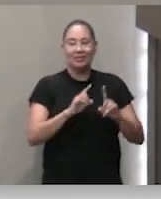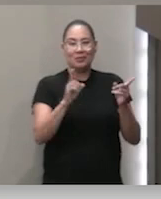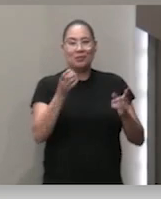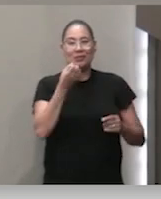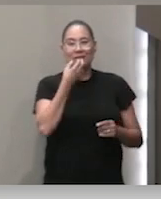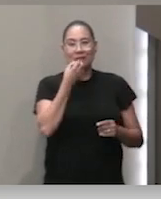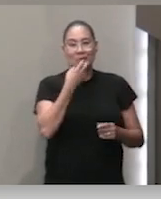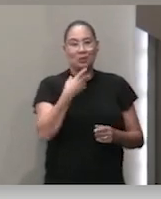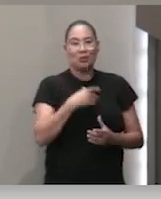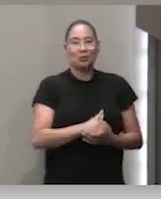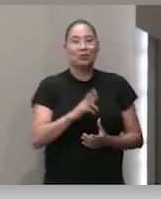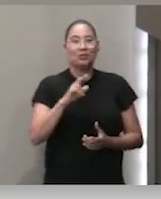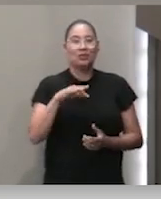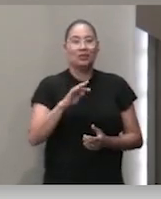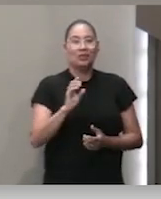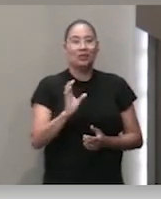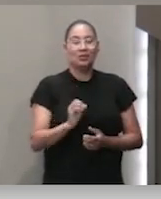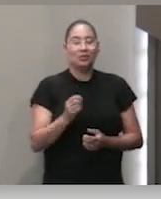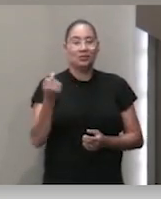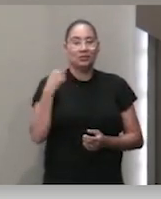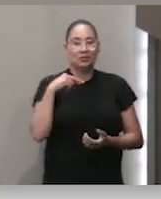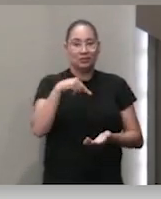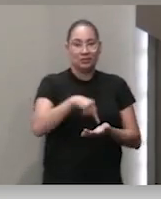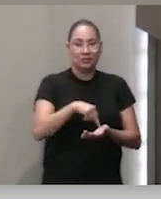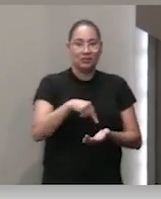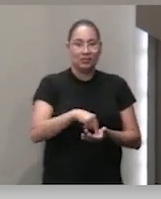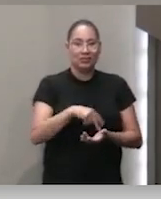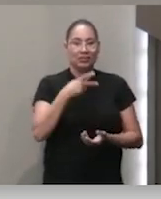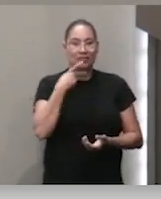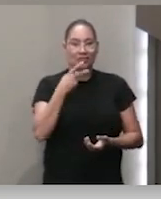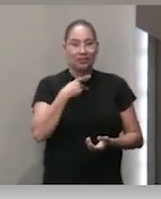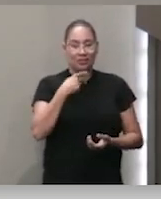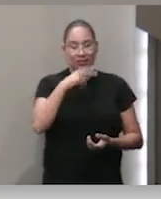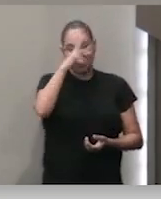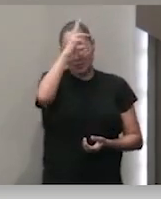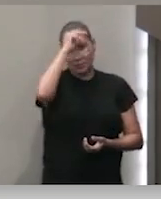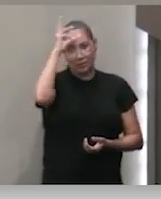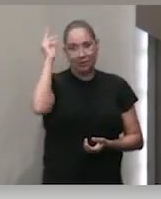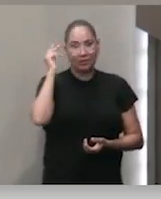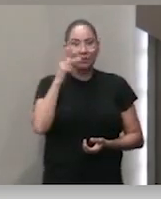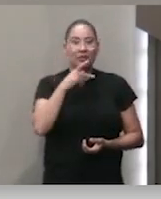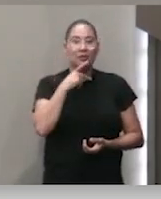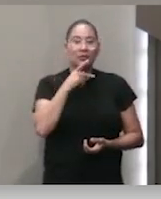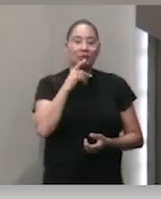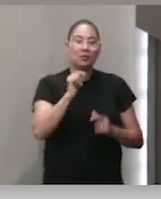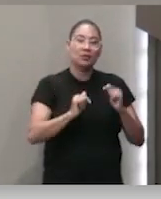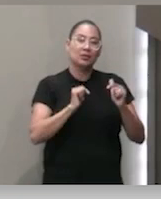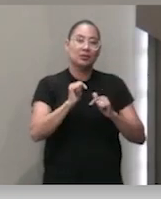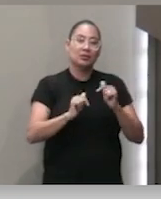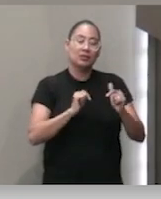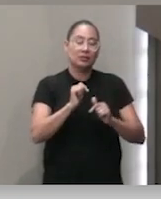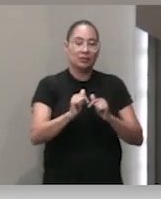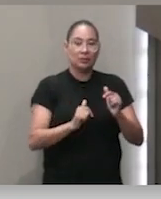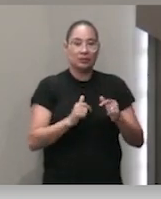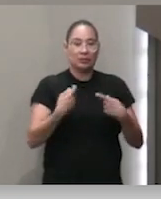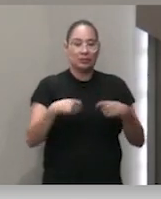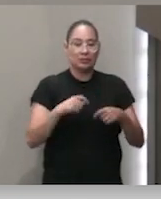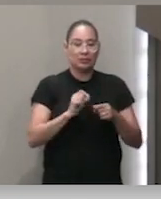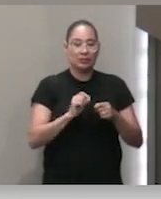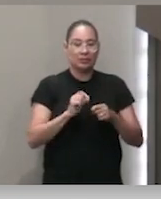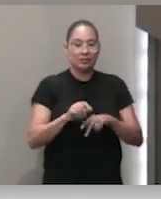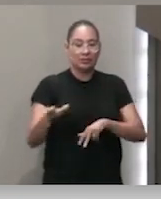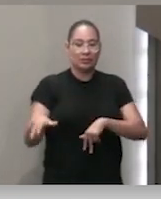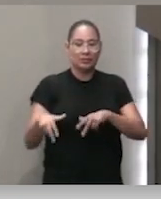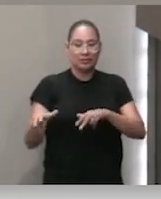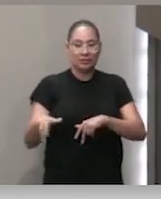né? O vereador Tchequinho vir aqui e elogiar o nosso prefeito Pedro pelo trabalho que vai começar a ser feito aí no interior,